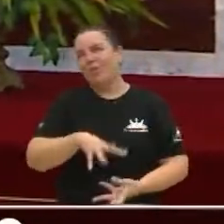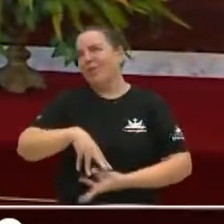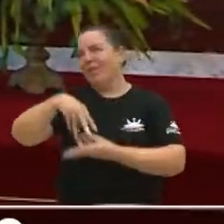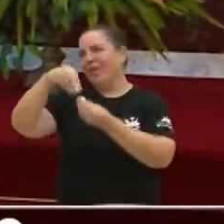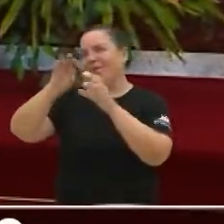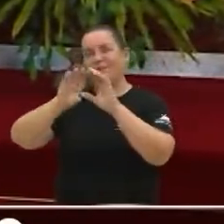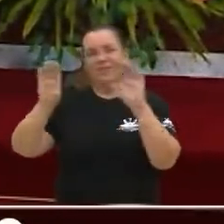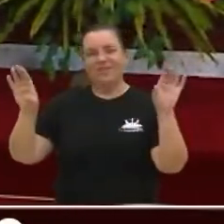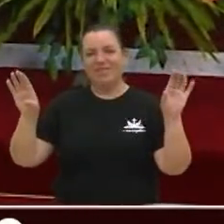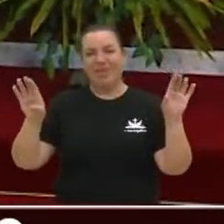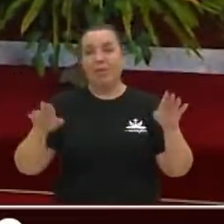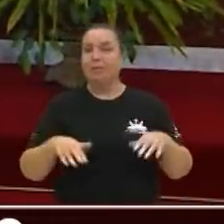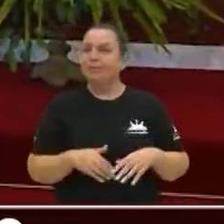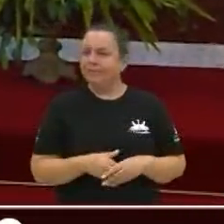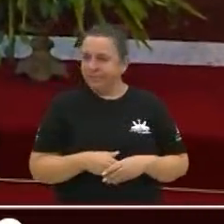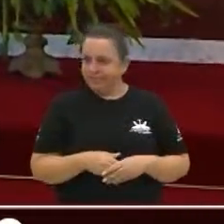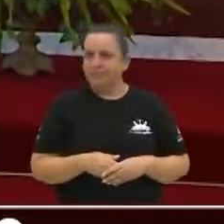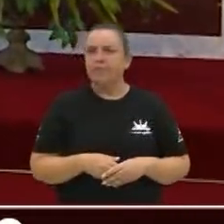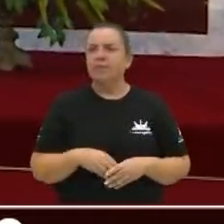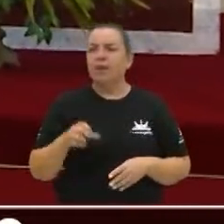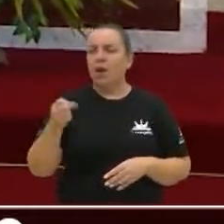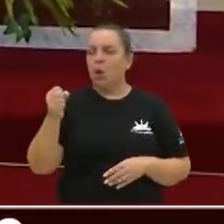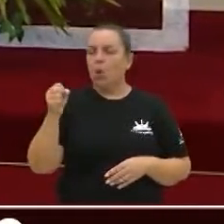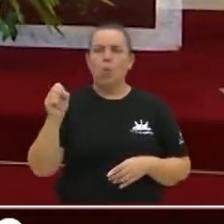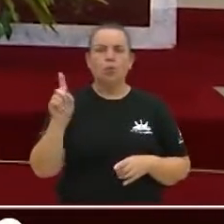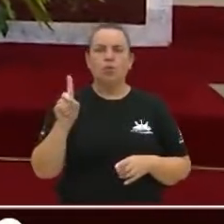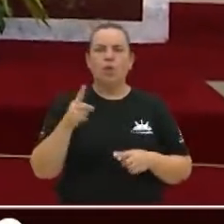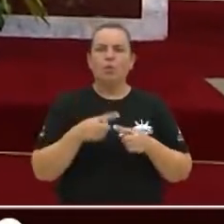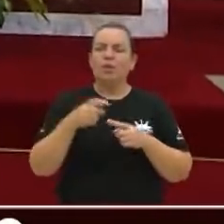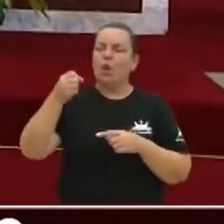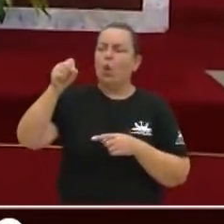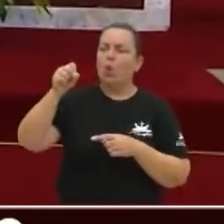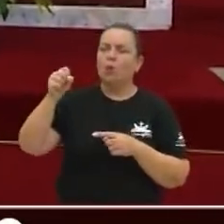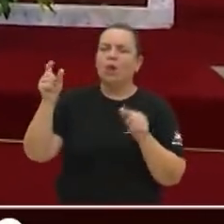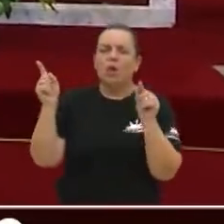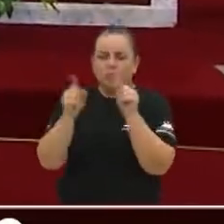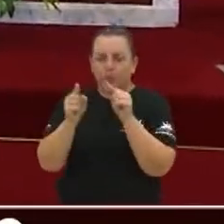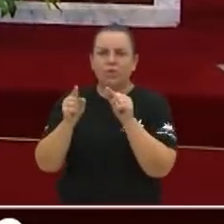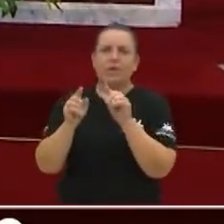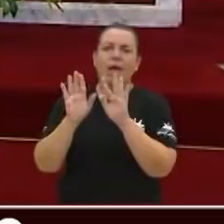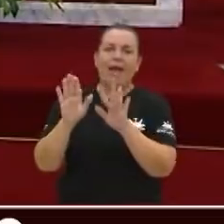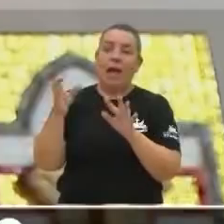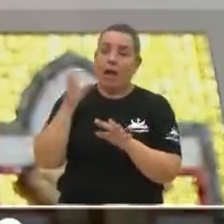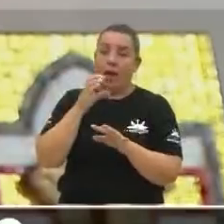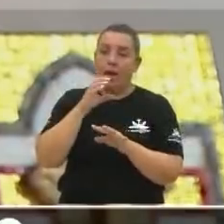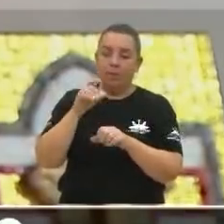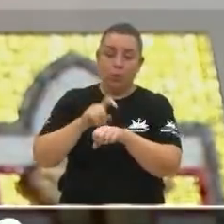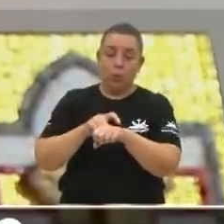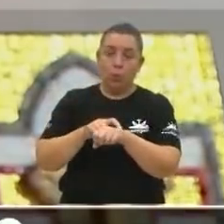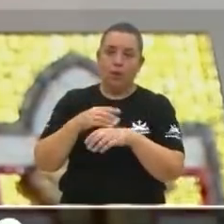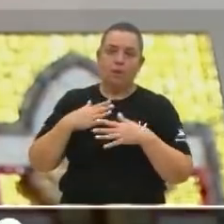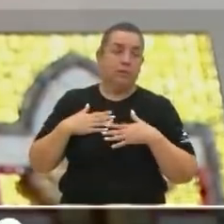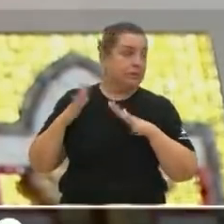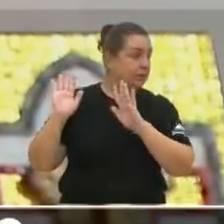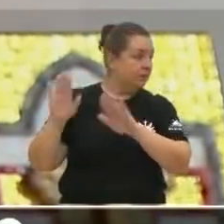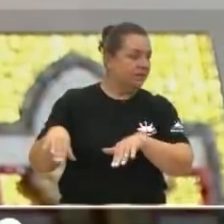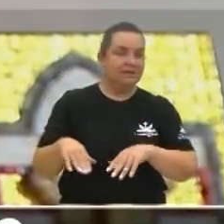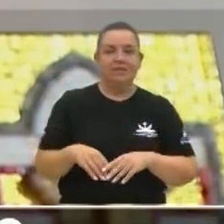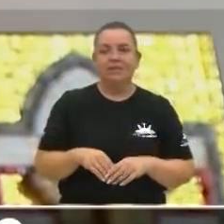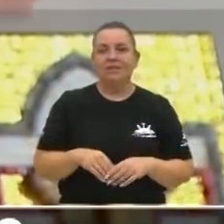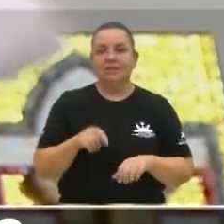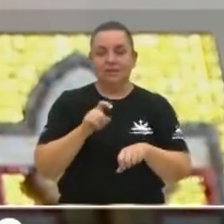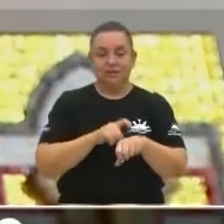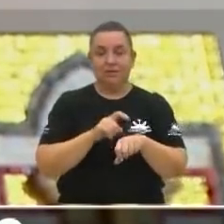céus se não for tu não porque a missa das oito ela é muito o horário me mata me é